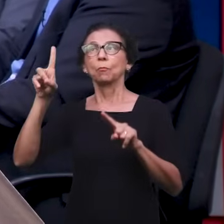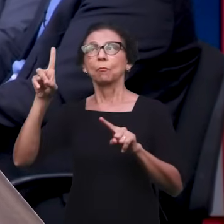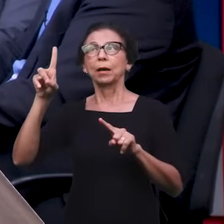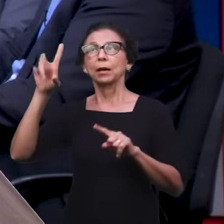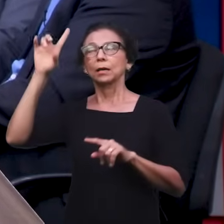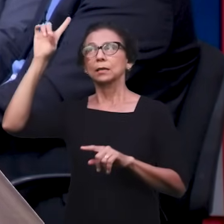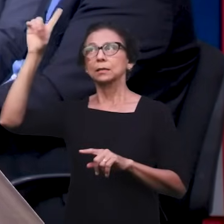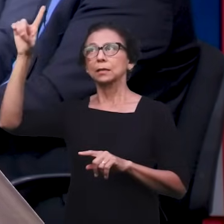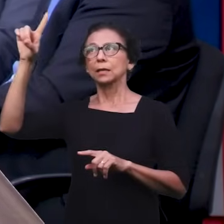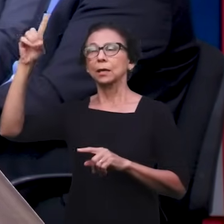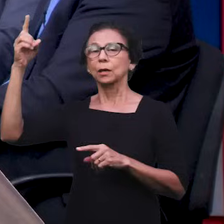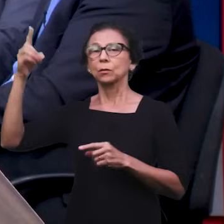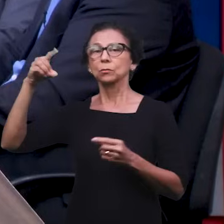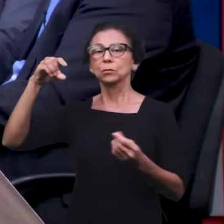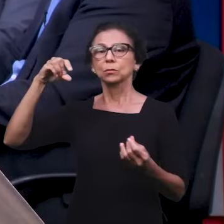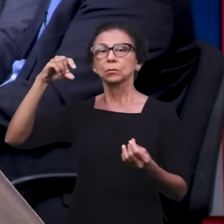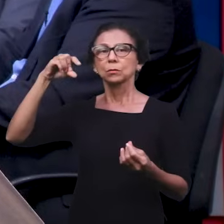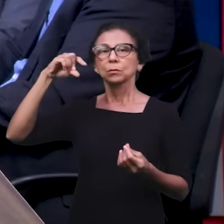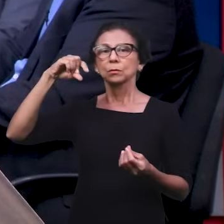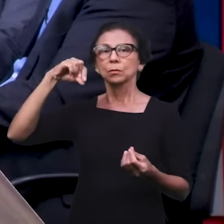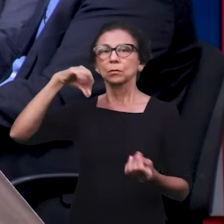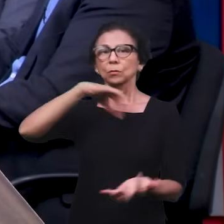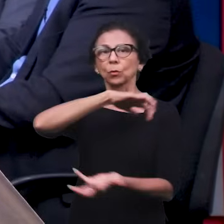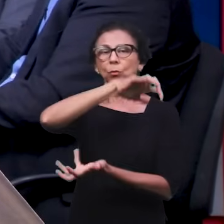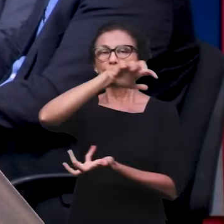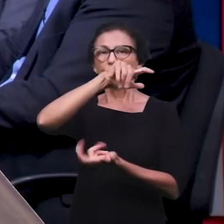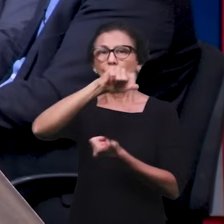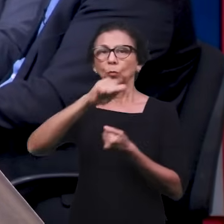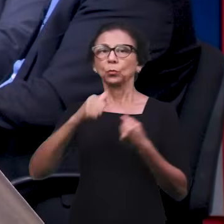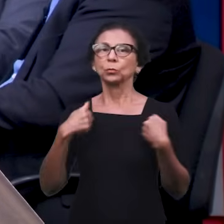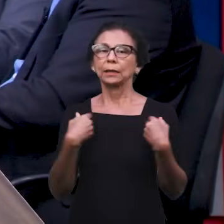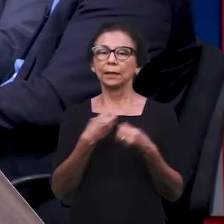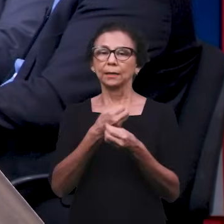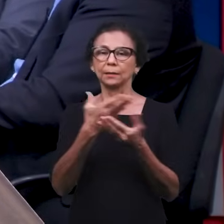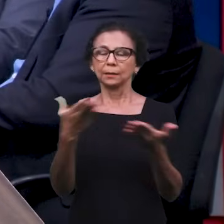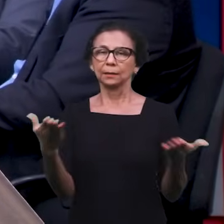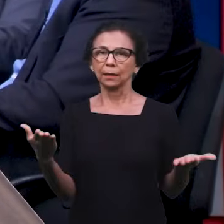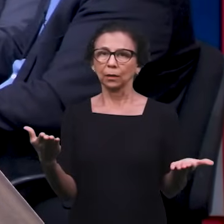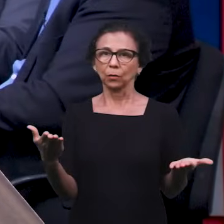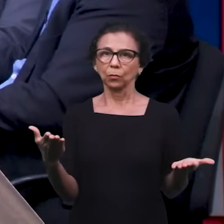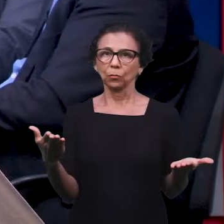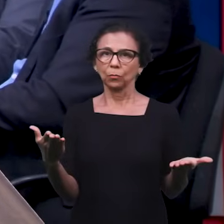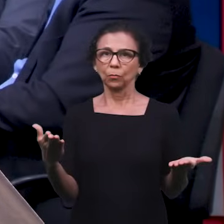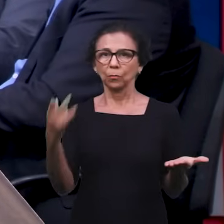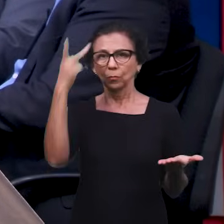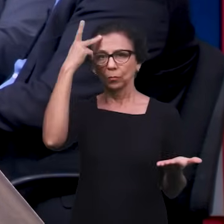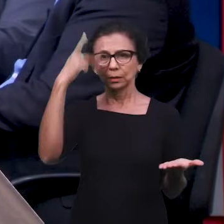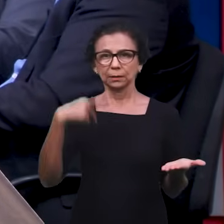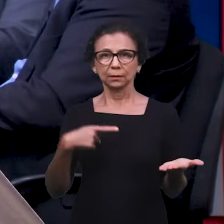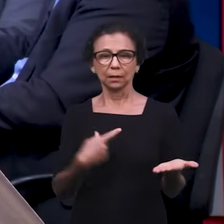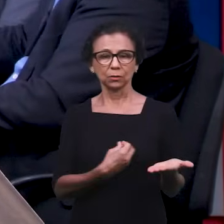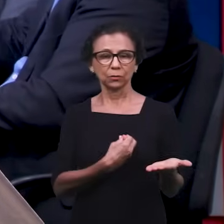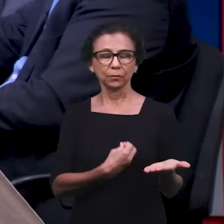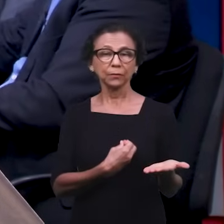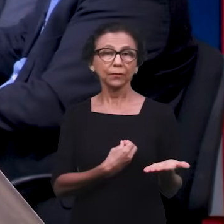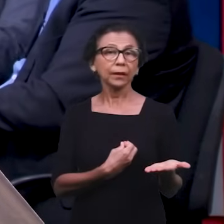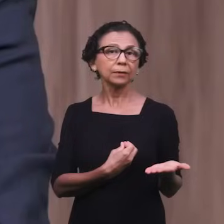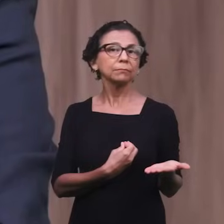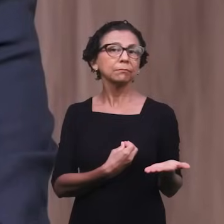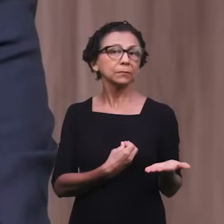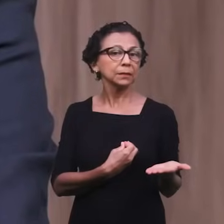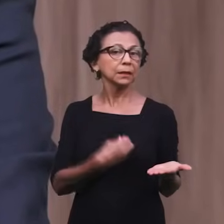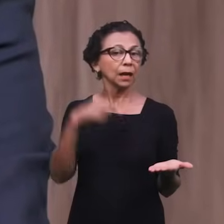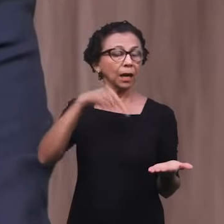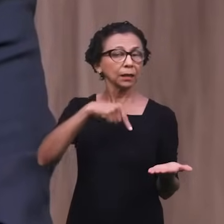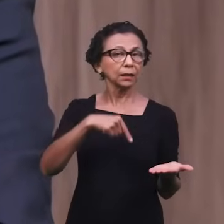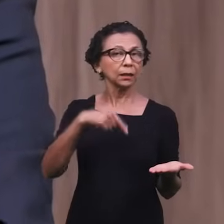ele aos filhos dos homens. Então, a inteligência artificial é resultado desse domínio que o homem tem,